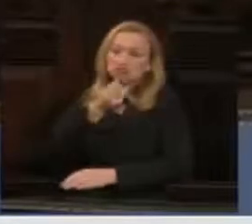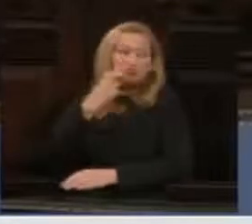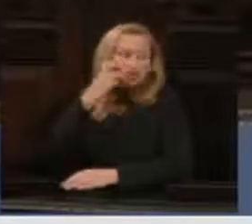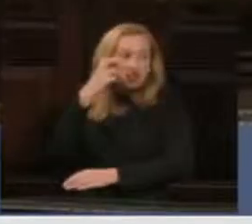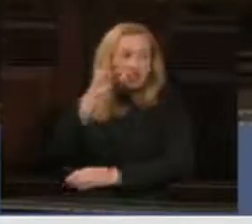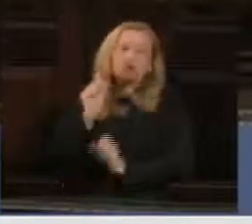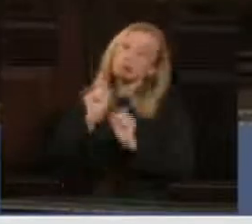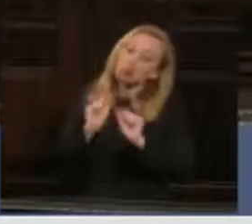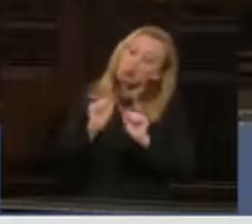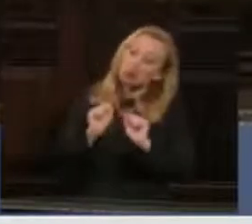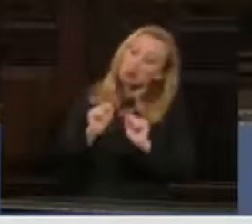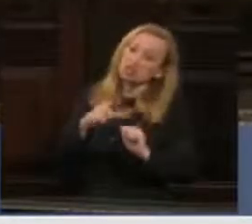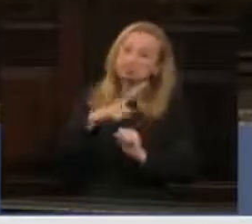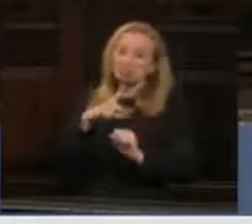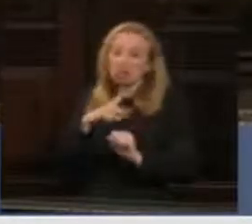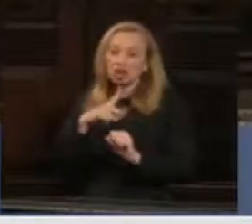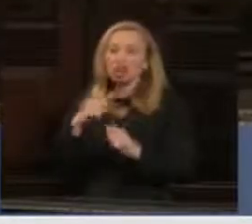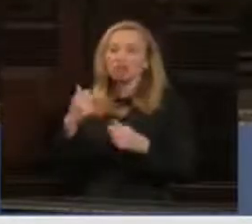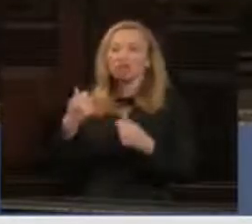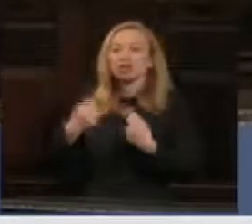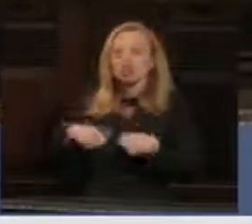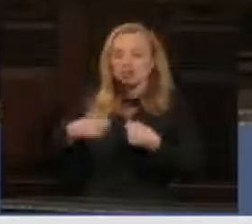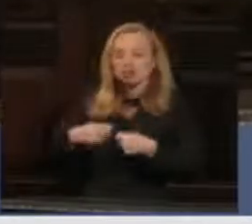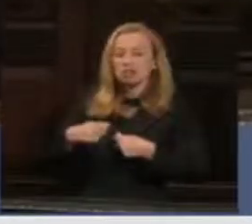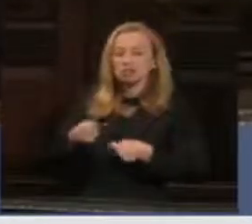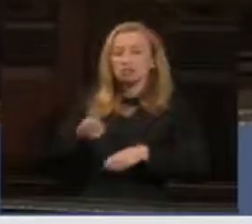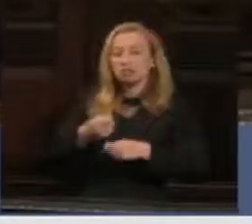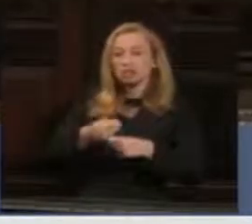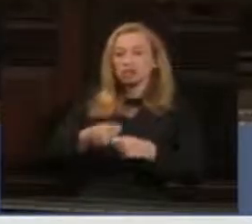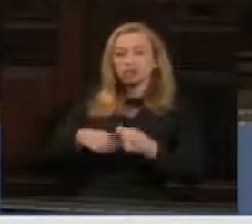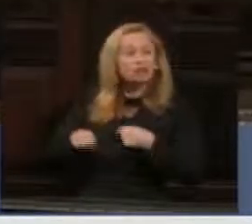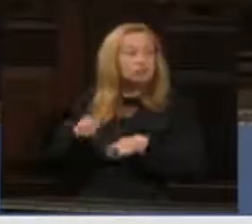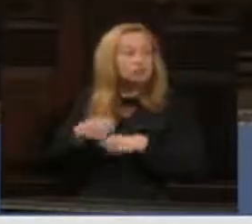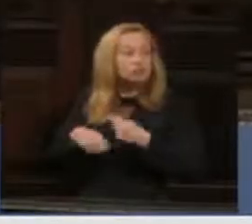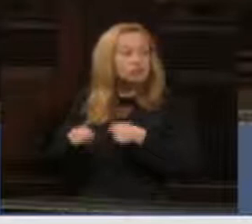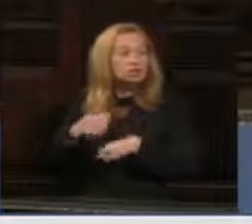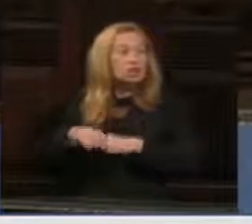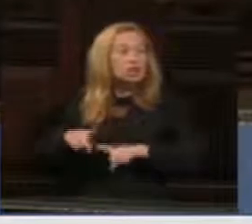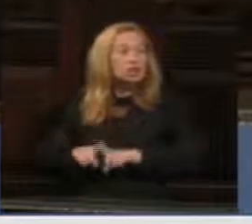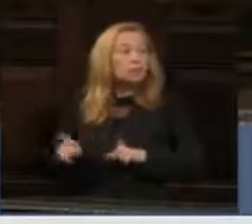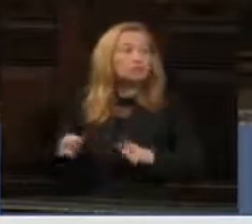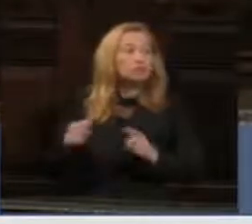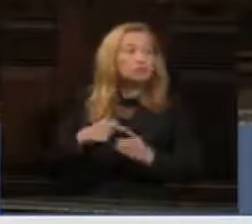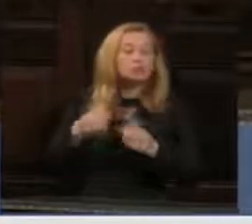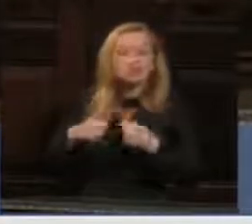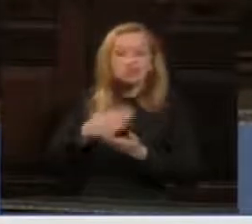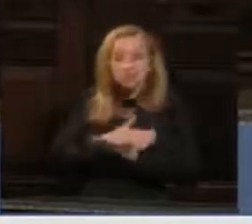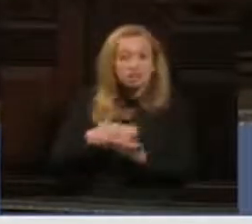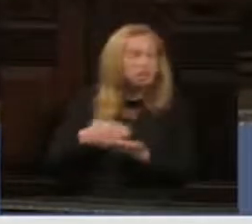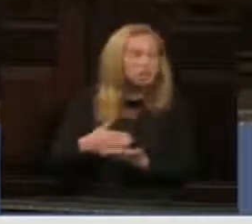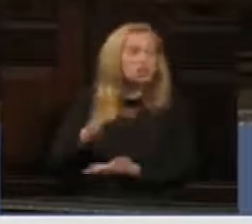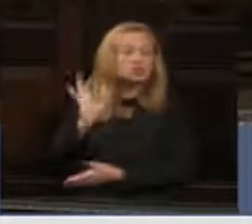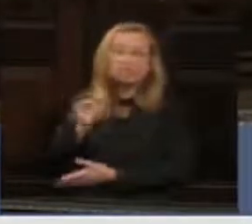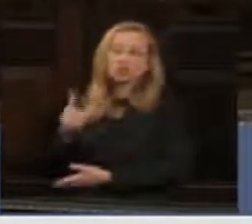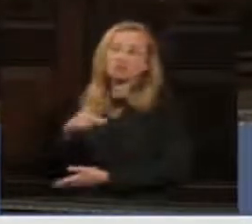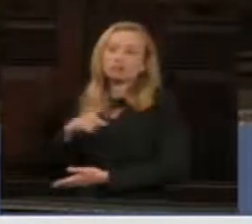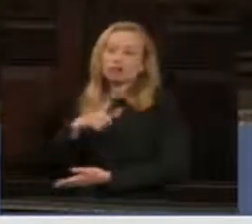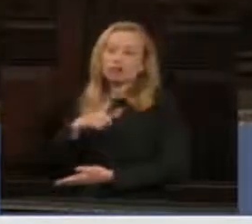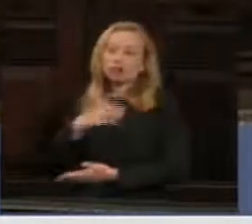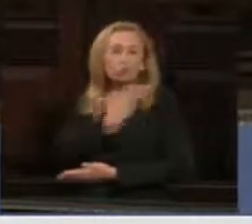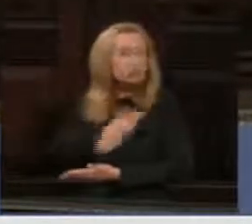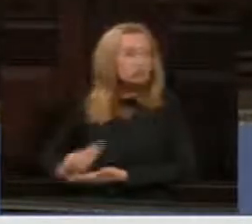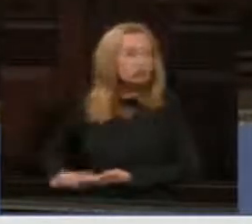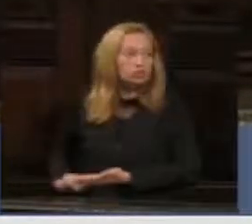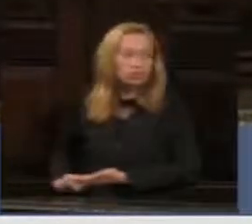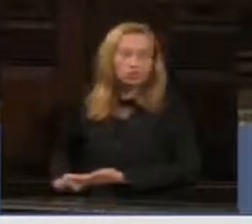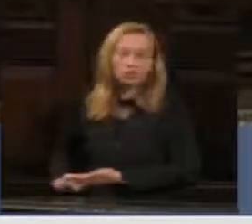haja necessidade de uma negociação, mas a implantação tem que ser iniciada. E eu tenho certeza que o